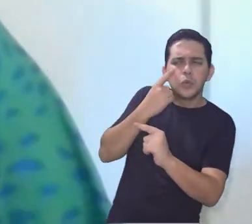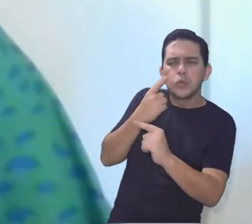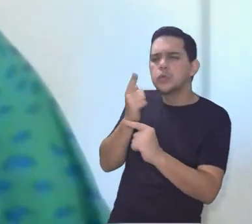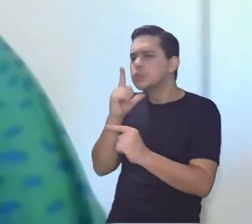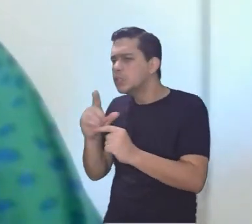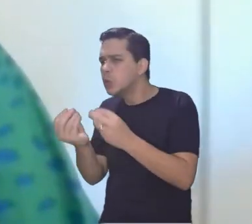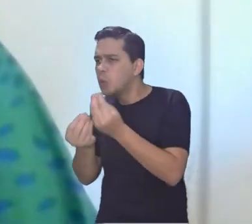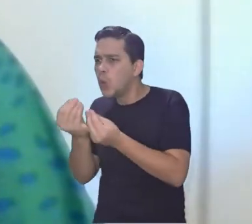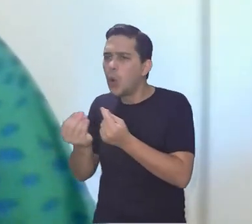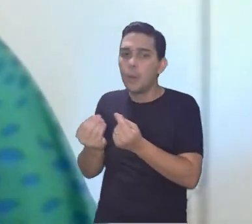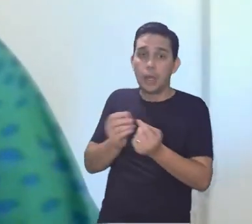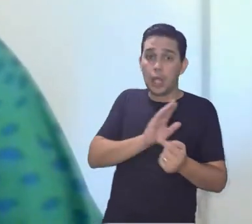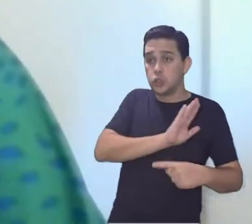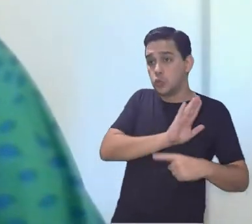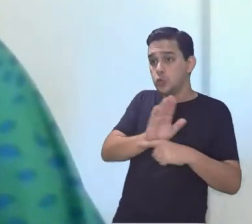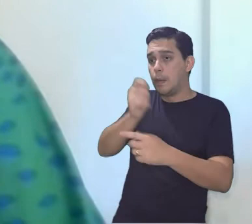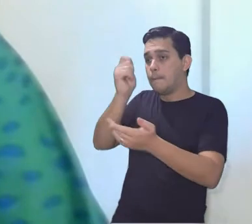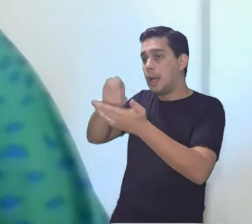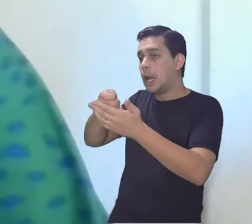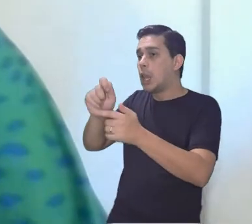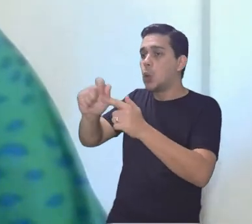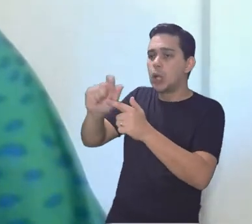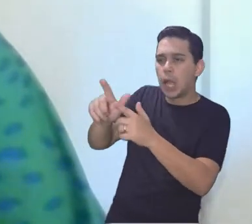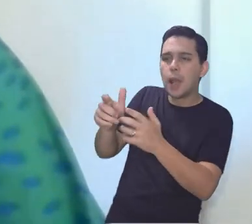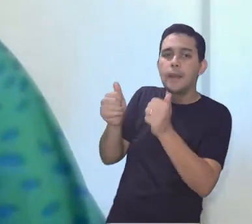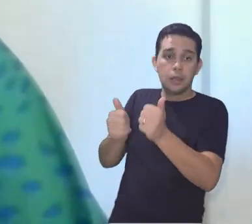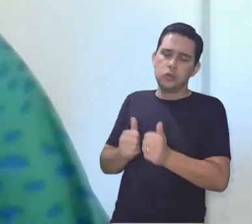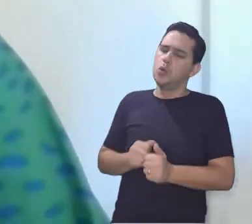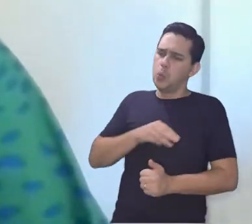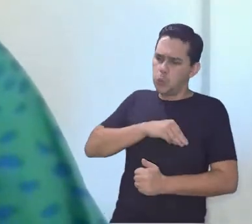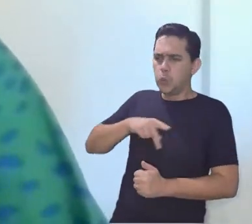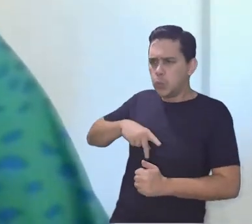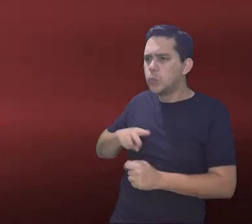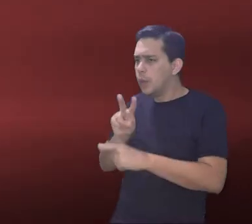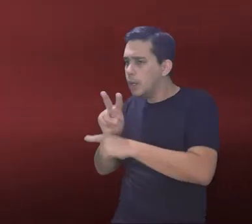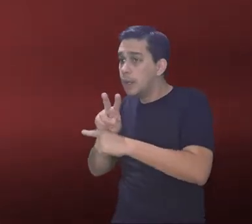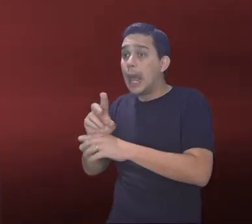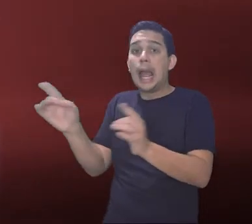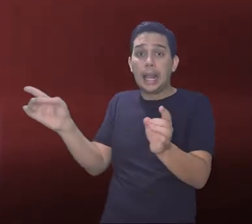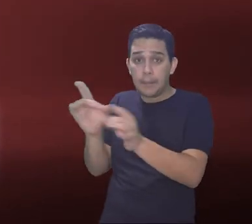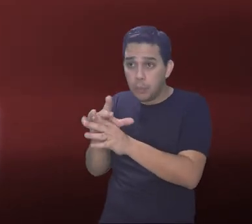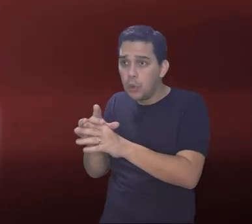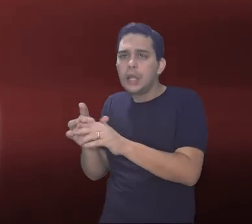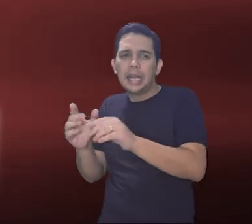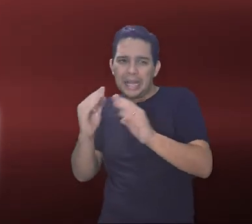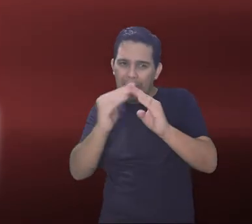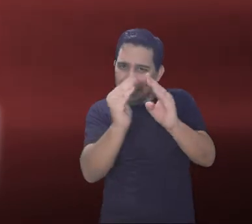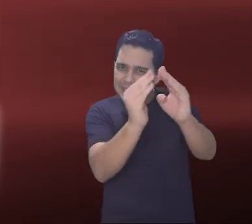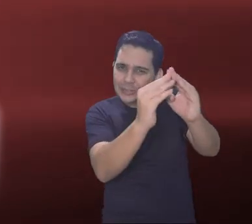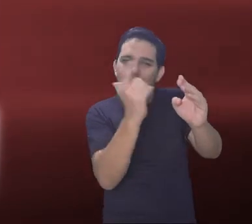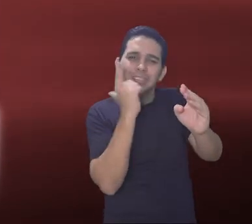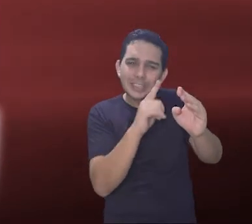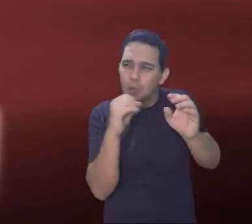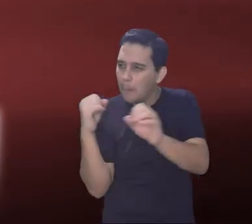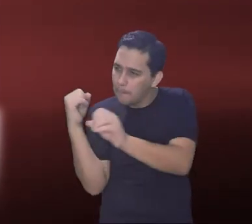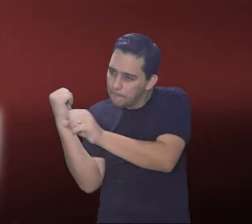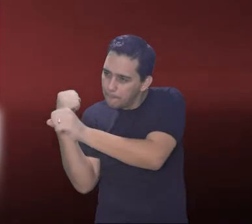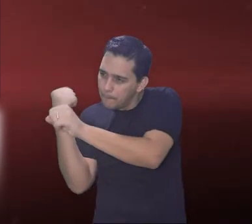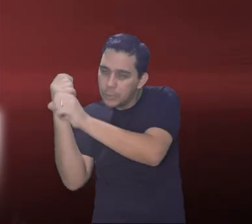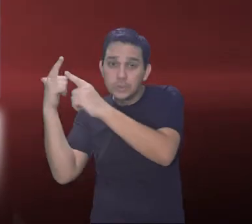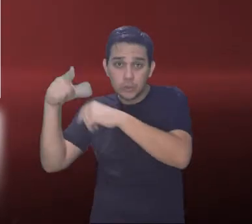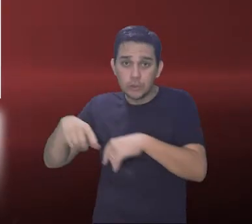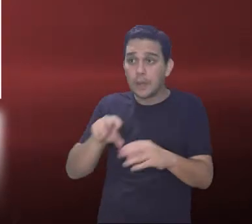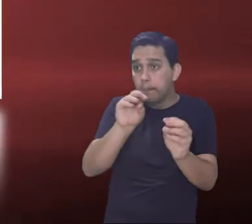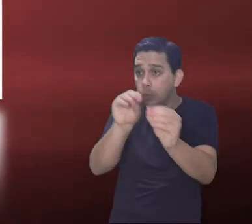de habitação definitivo, com casa própria no futuro. O nosso trabalho nos abrigos, desde o primeiro momento, foi